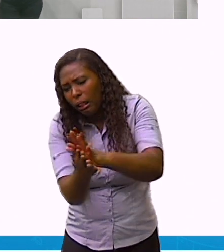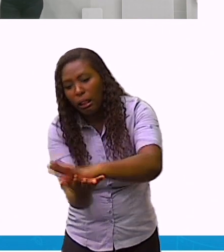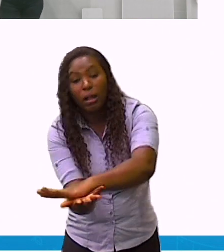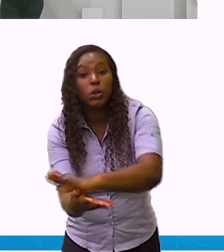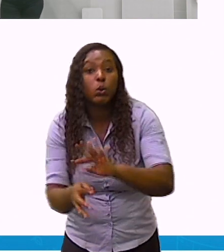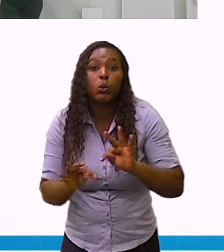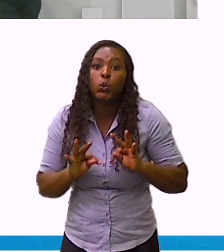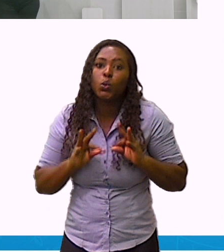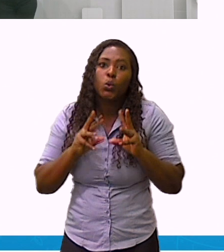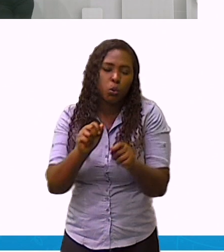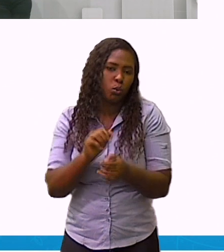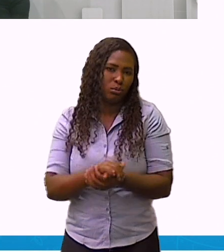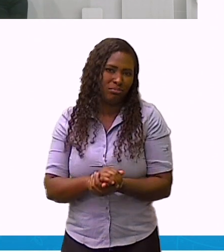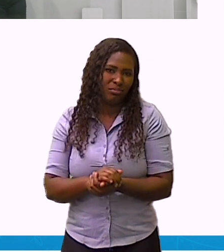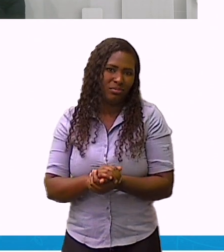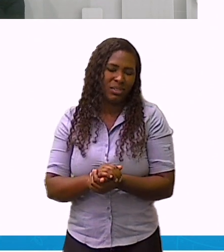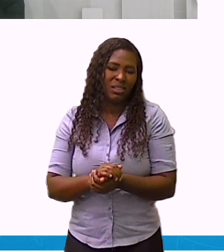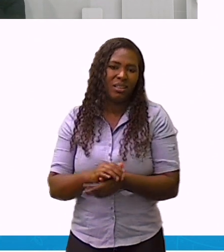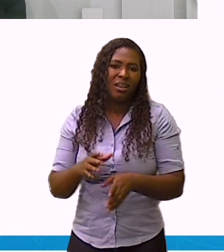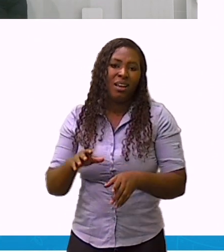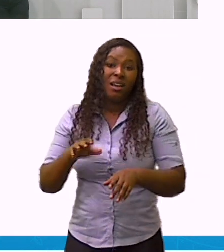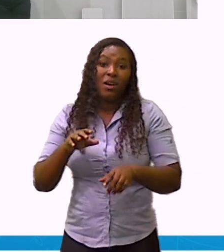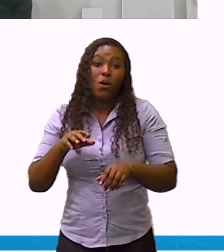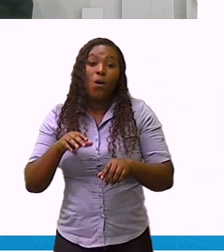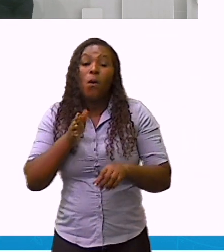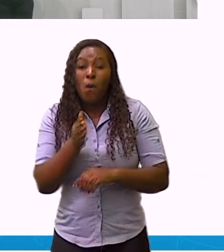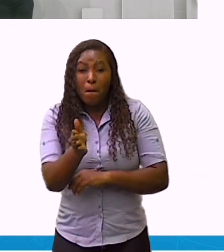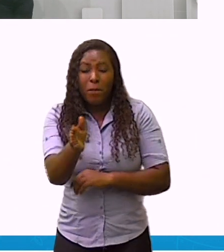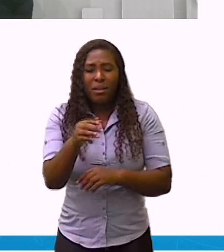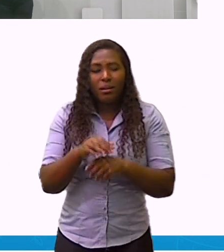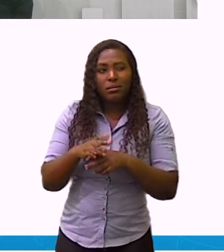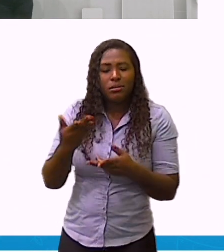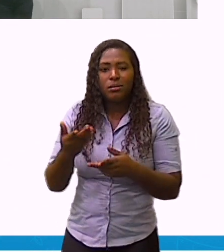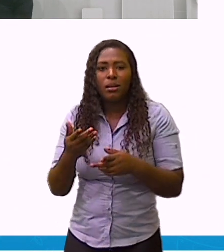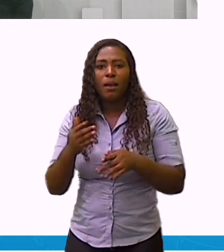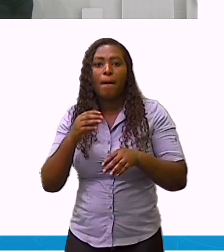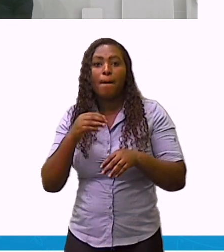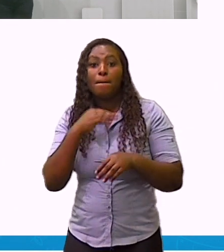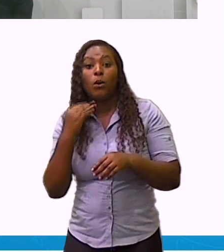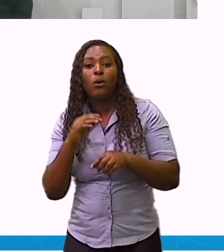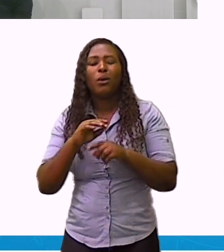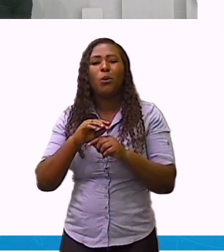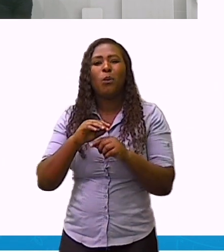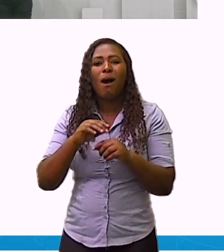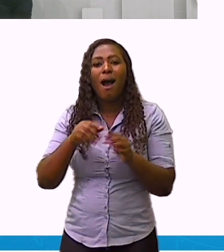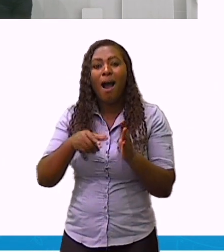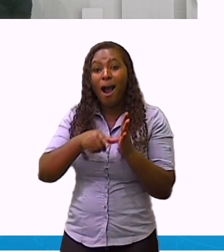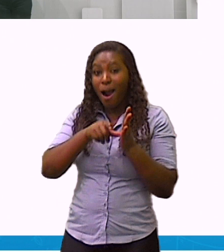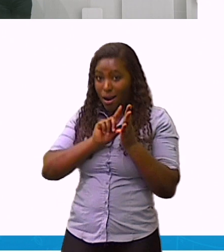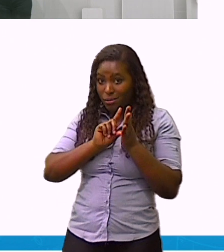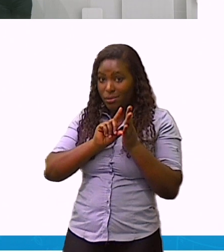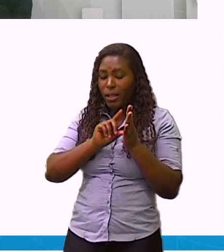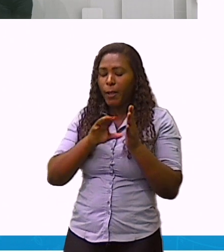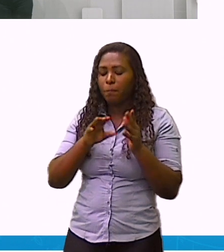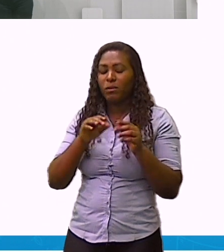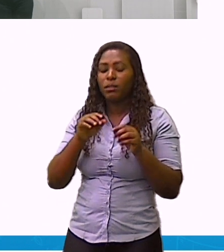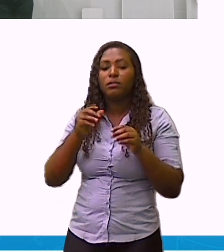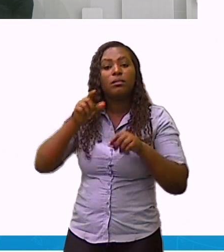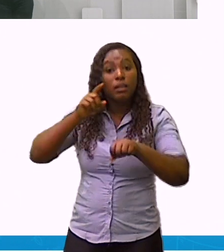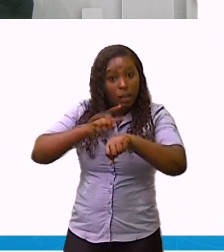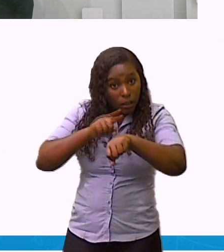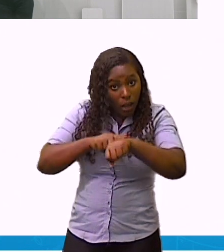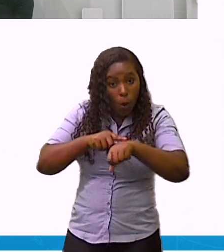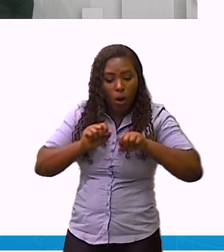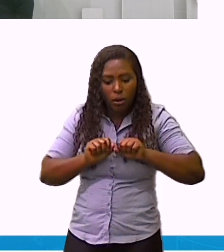os peixes que não morreram no impacto da lama, eles morreram depois por falta de oxigênio, né? A lama